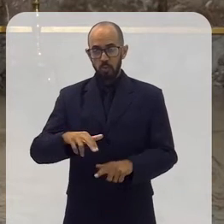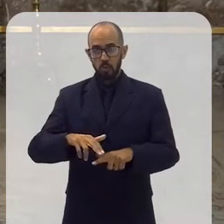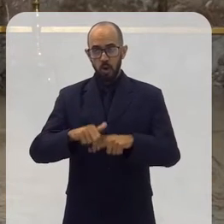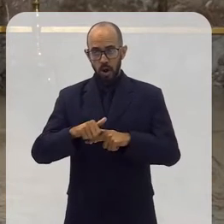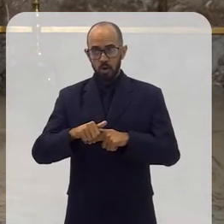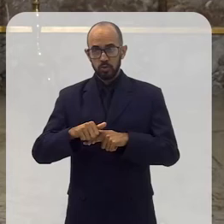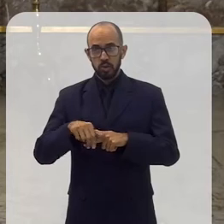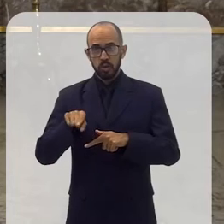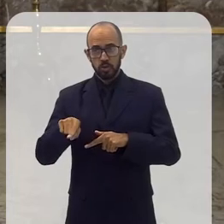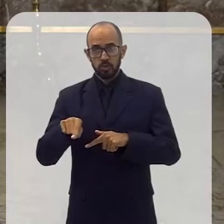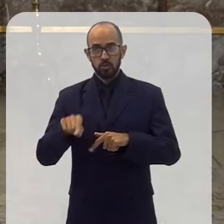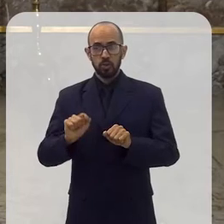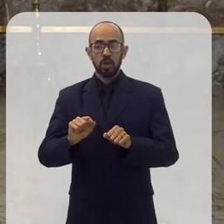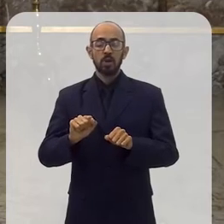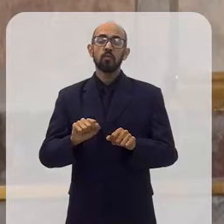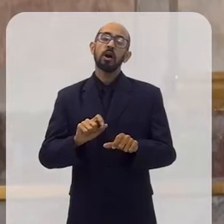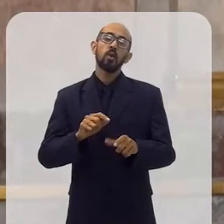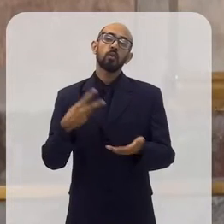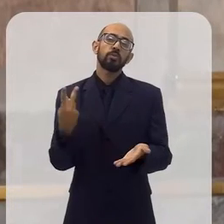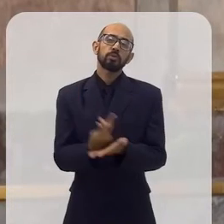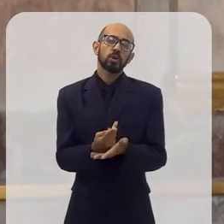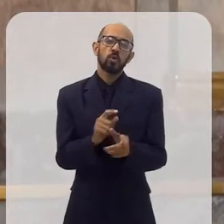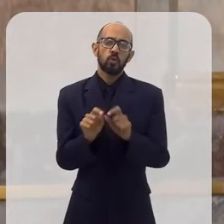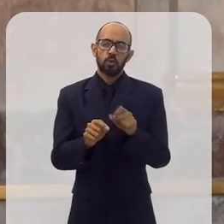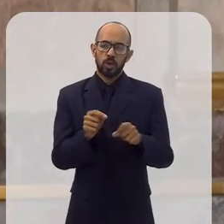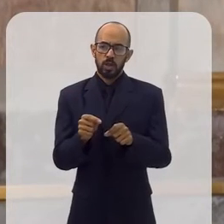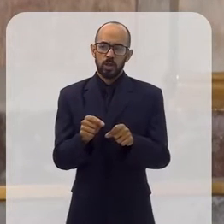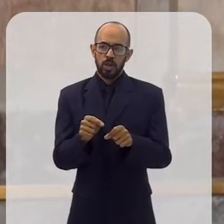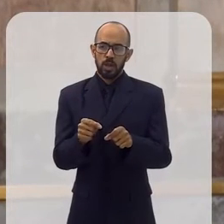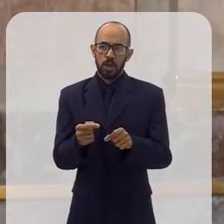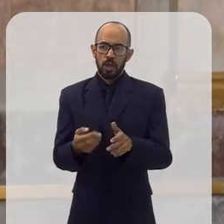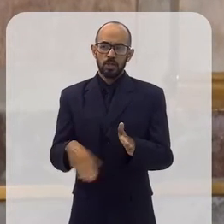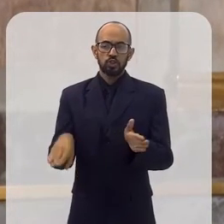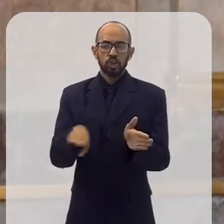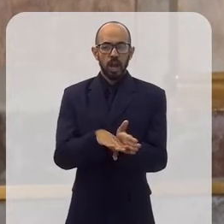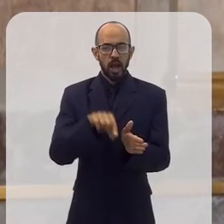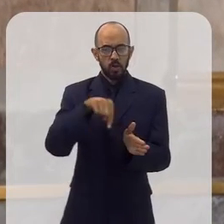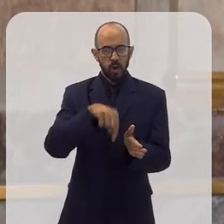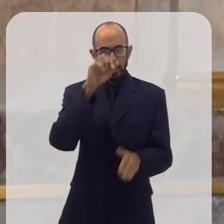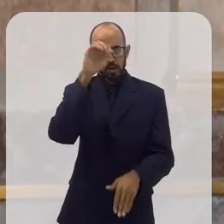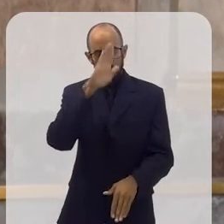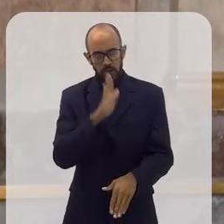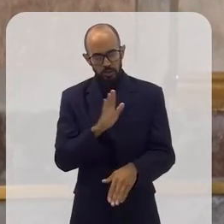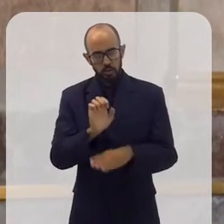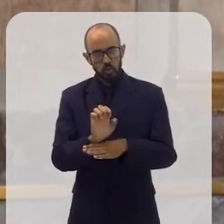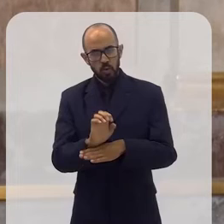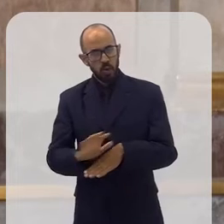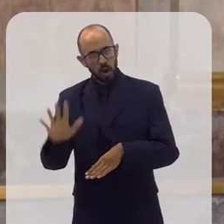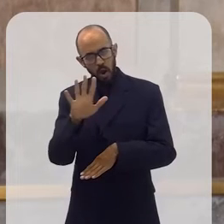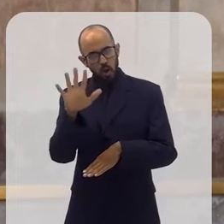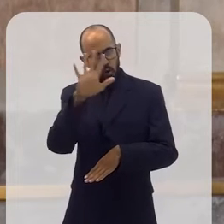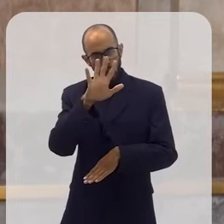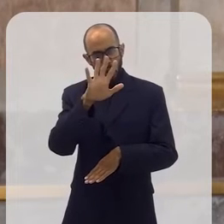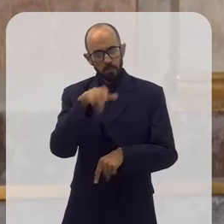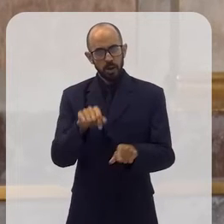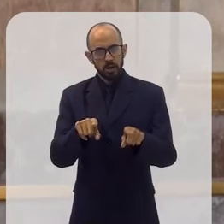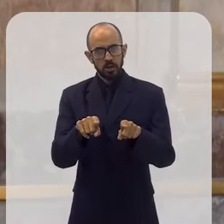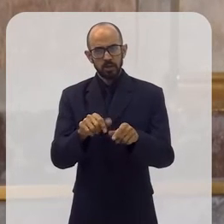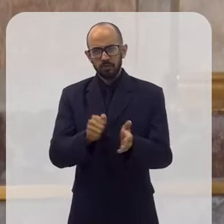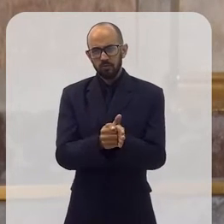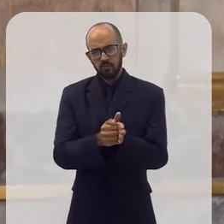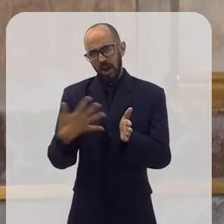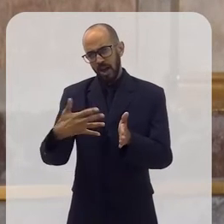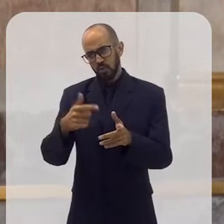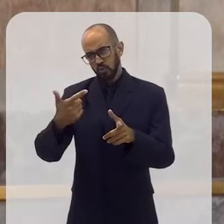1938, aí eles chegaram para esse mundo, para o Brasil, chegaram para a Europa, chegaram